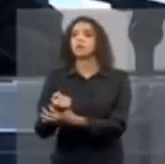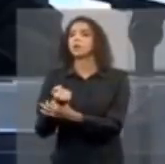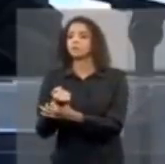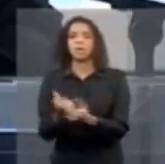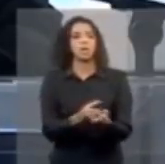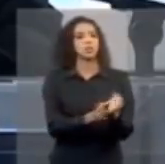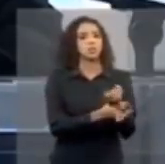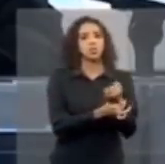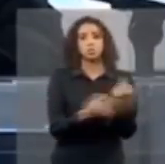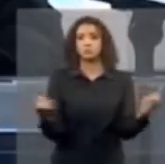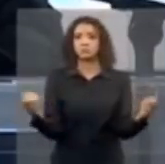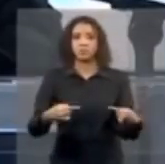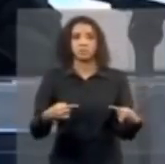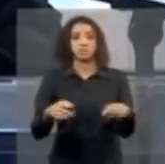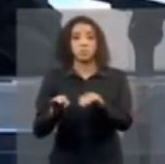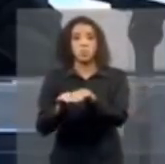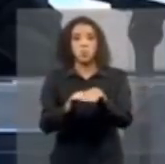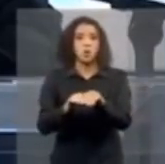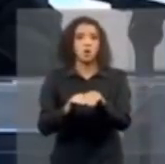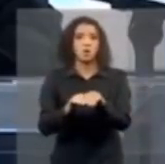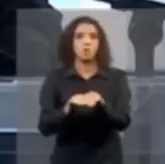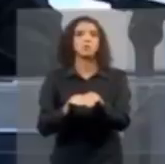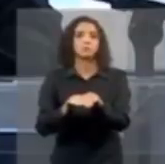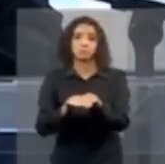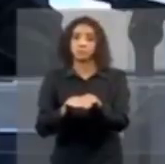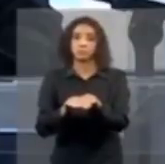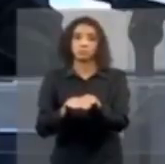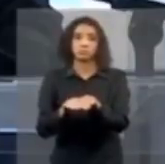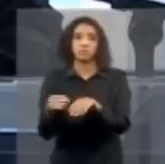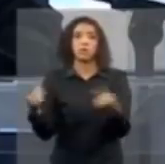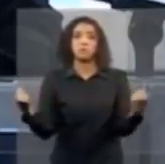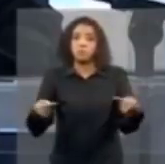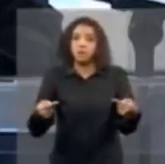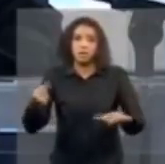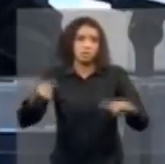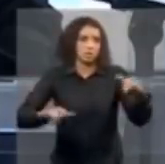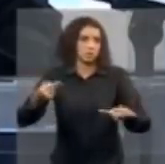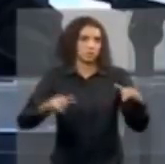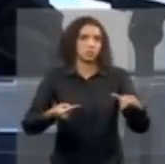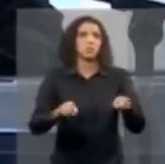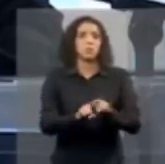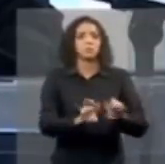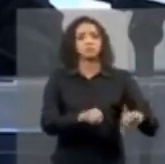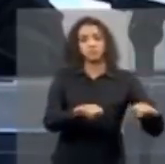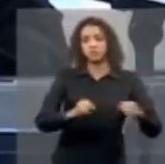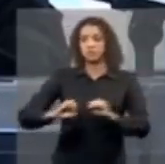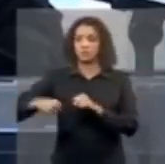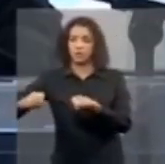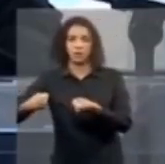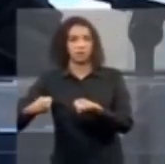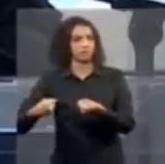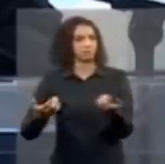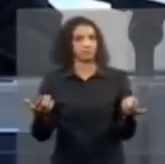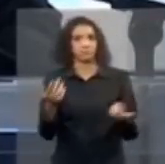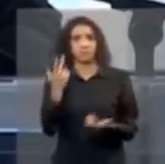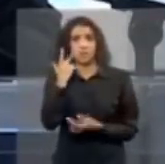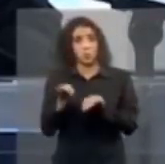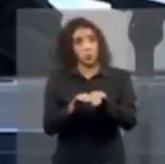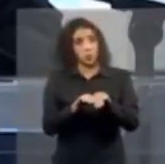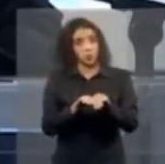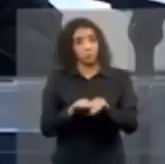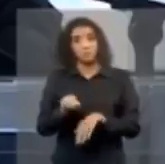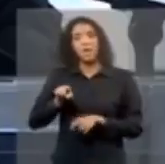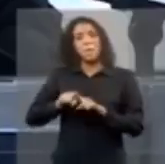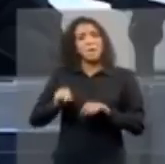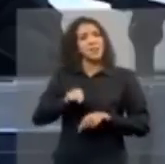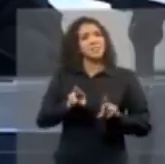assegurados o contraditório, a igualdade das partes no processo e a ampla defesa. Esta audiência, ao contrário,